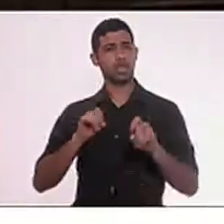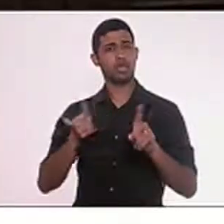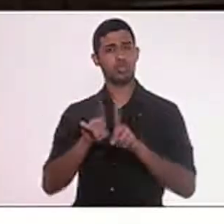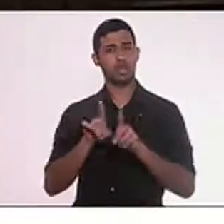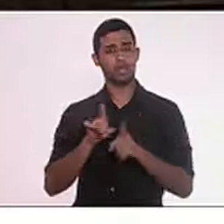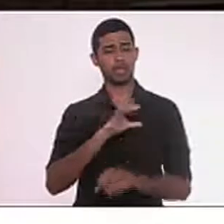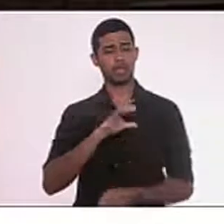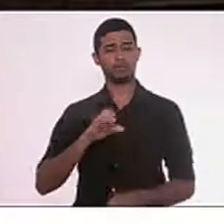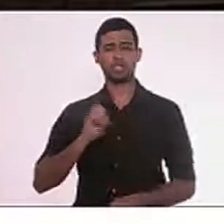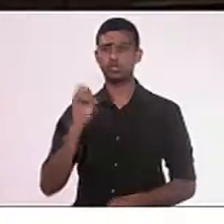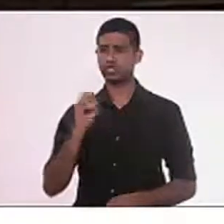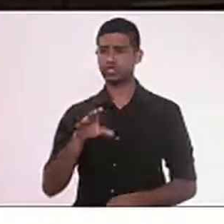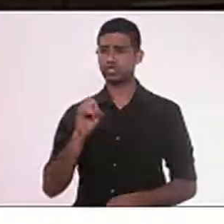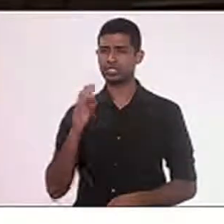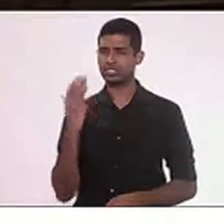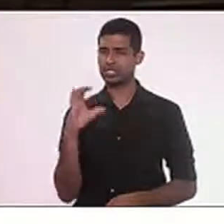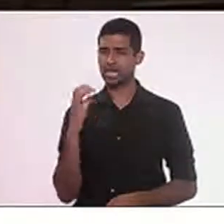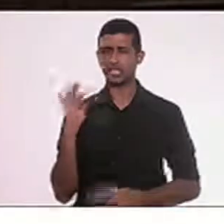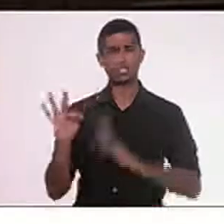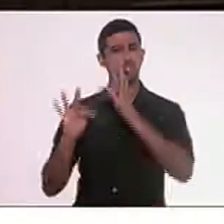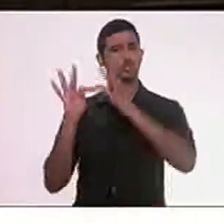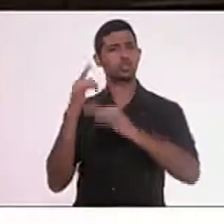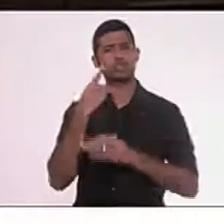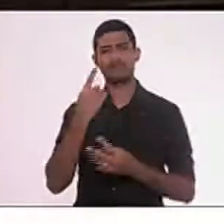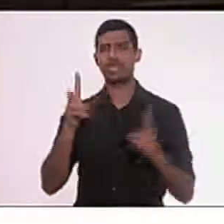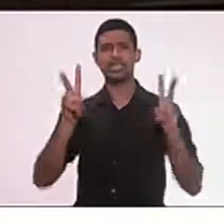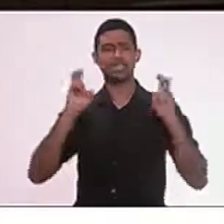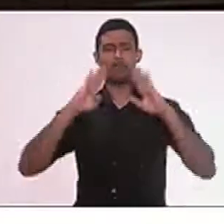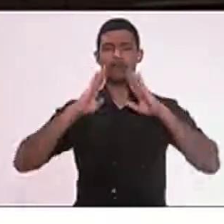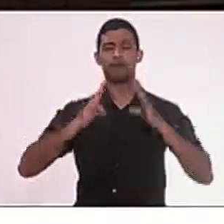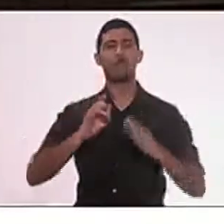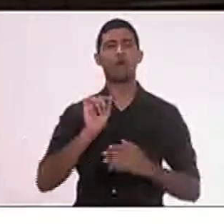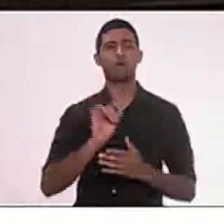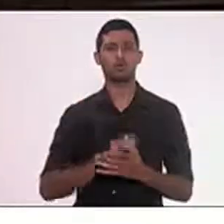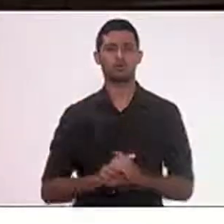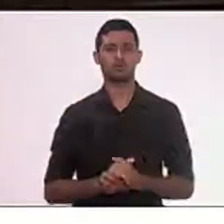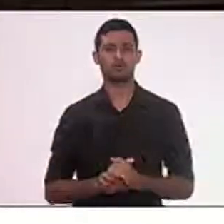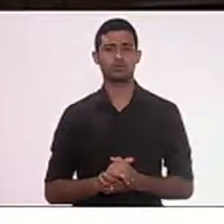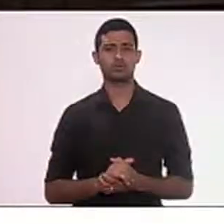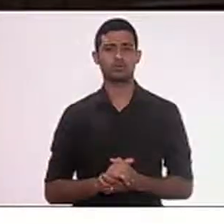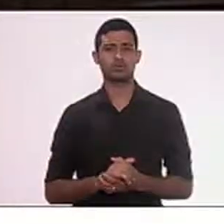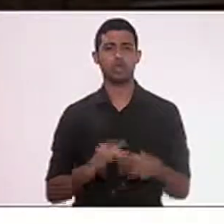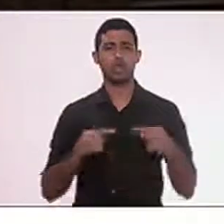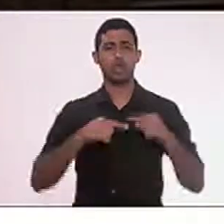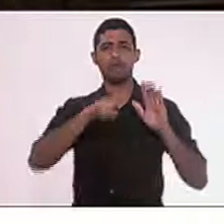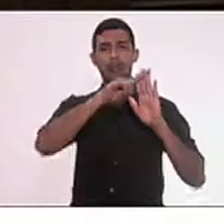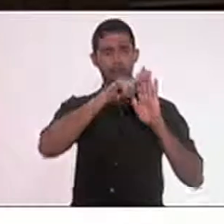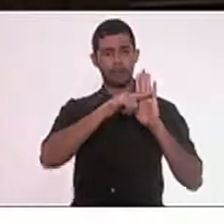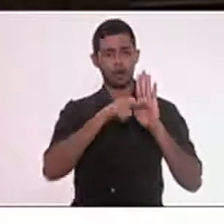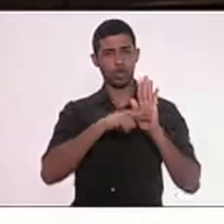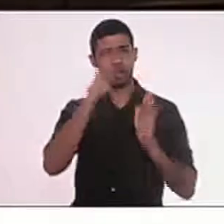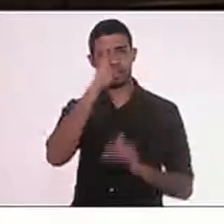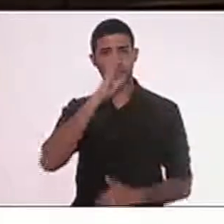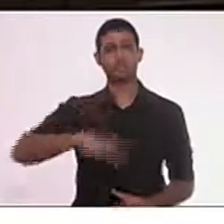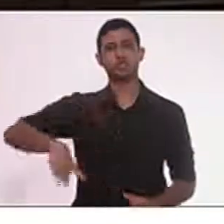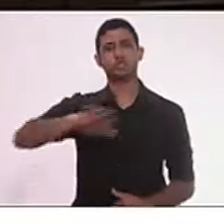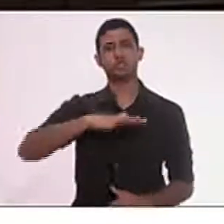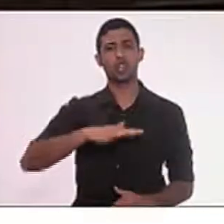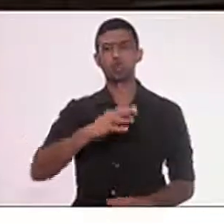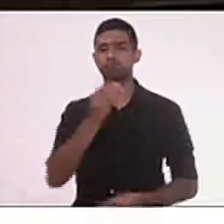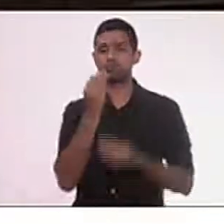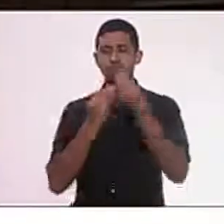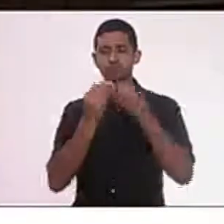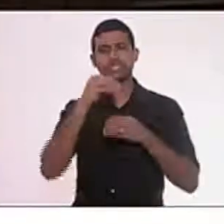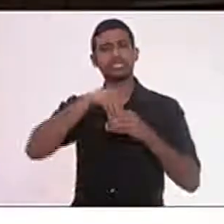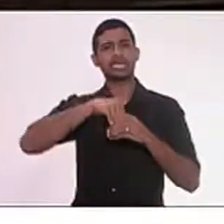Ciência e Tecnologia, tendo como tema central o Programa Nacional de Alimentação